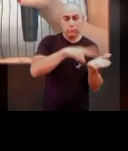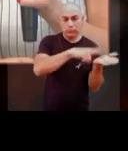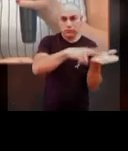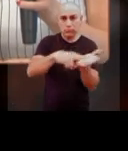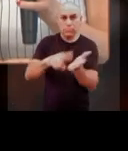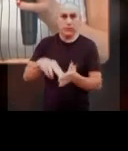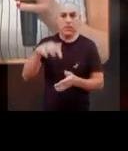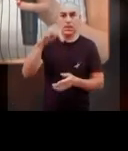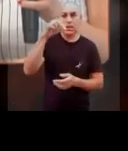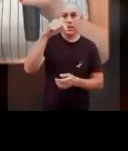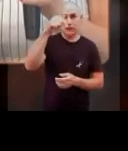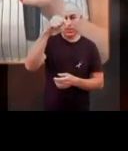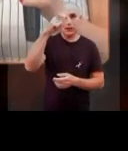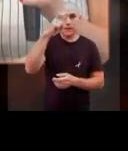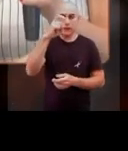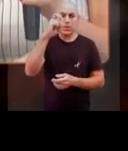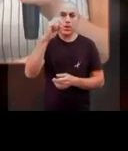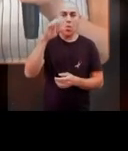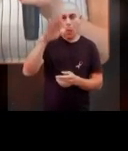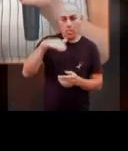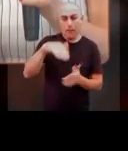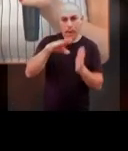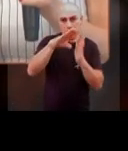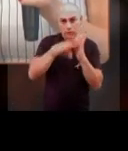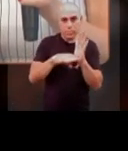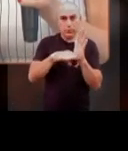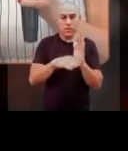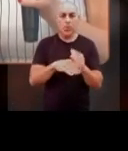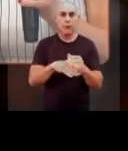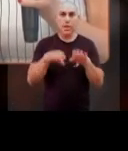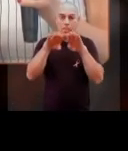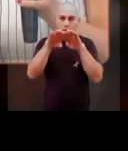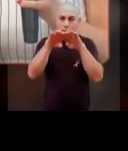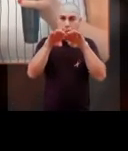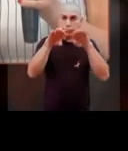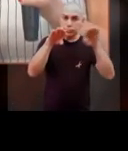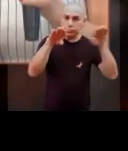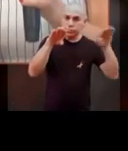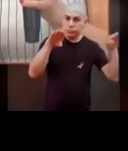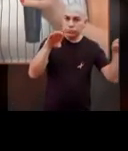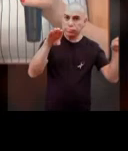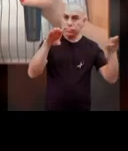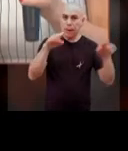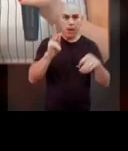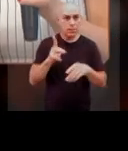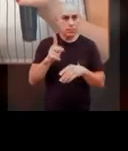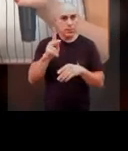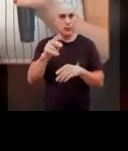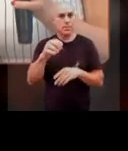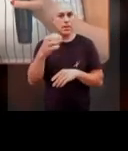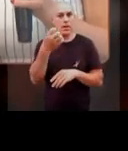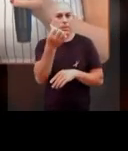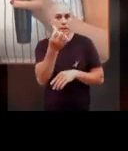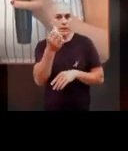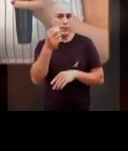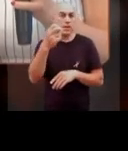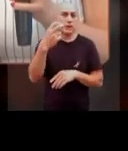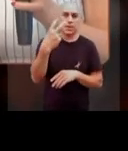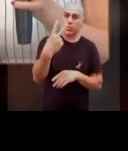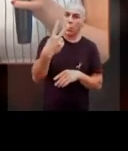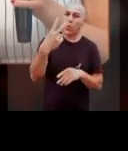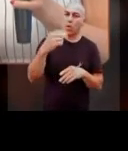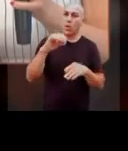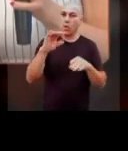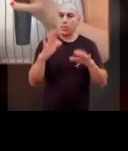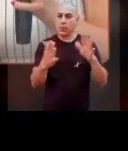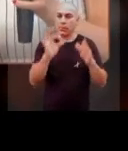que 75%. E vimos, né, estamos mantendo essa taxa desde então, mantendo 62%, chegamos a 50%